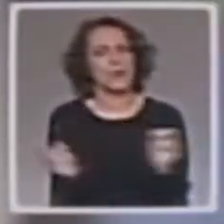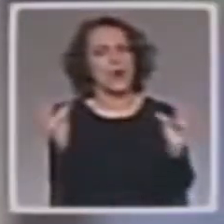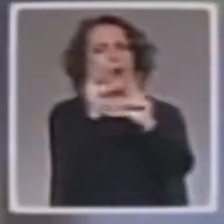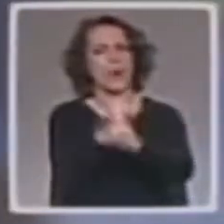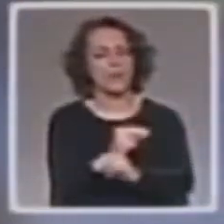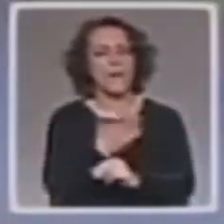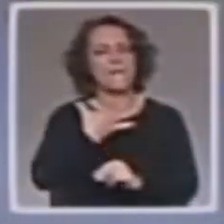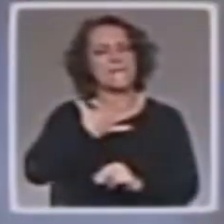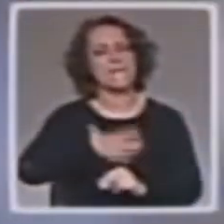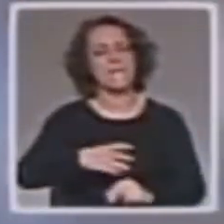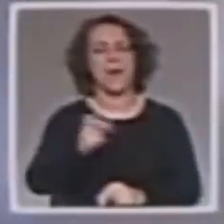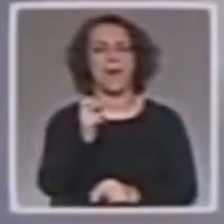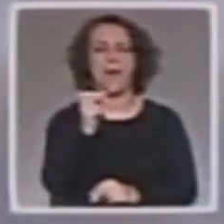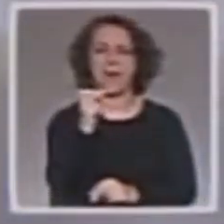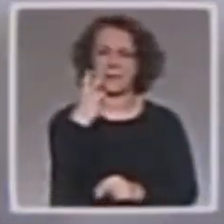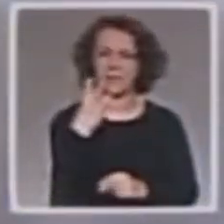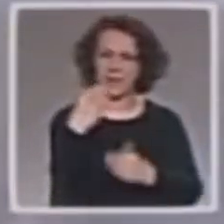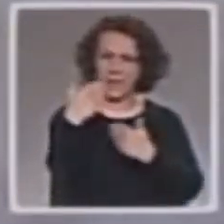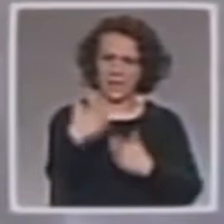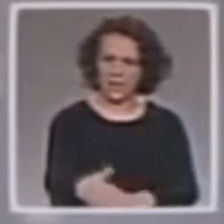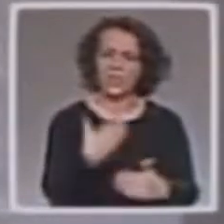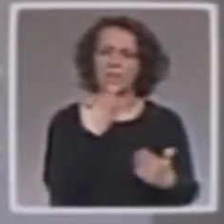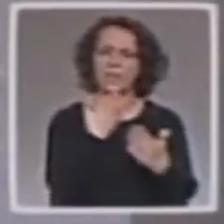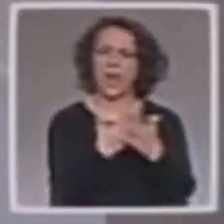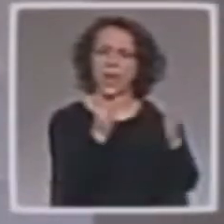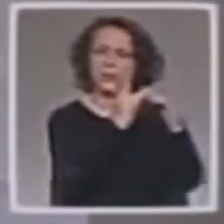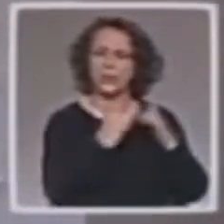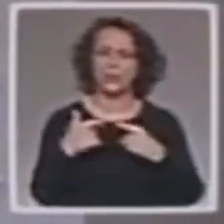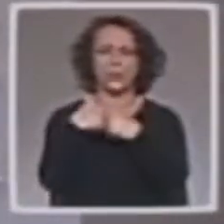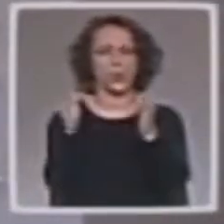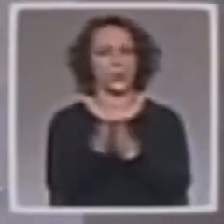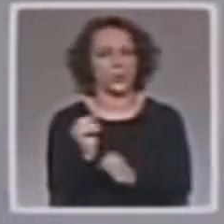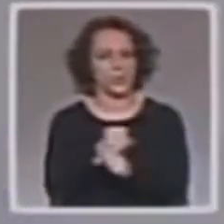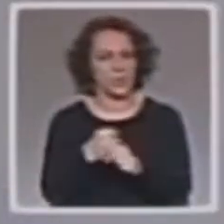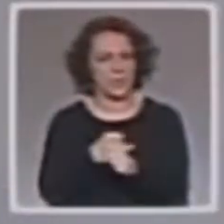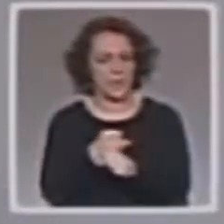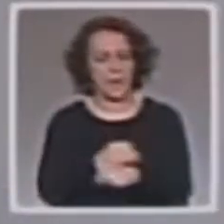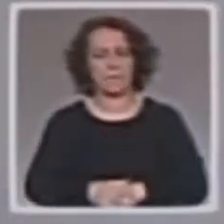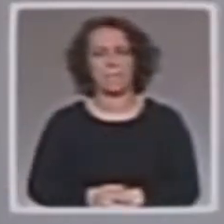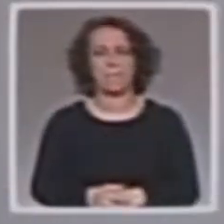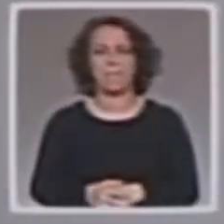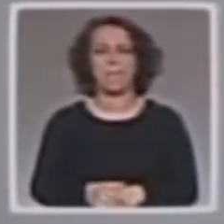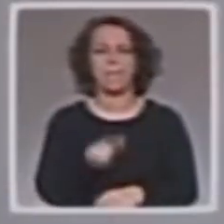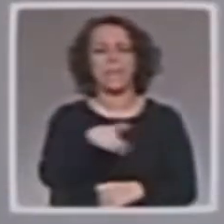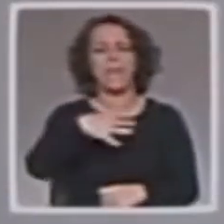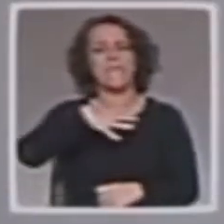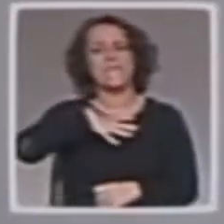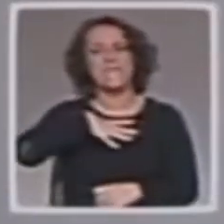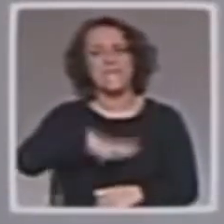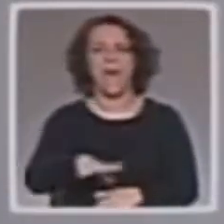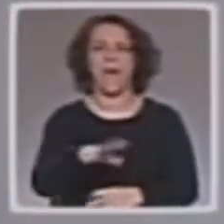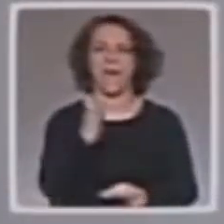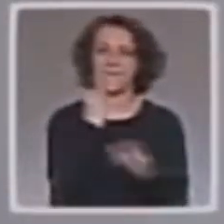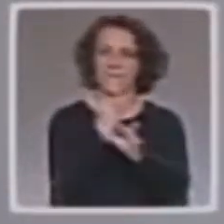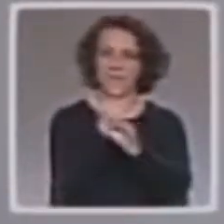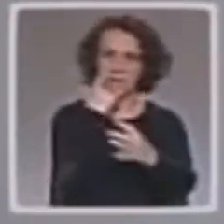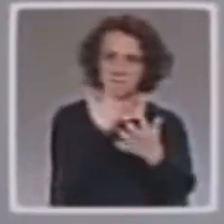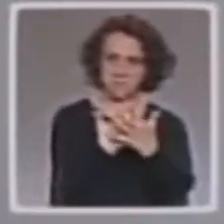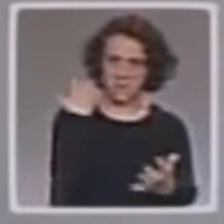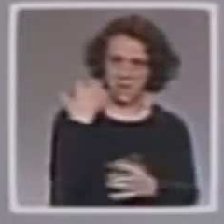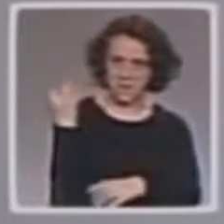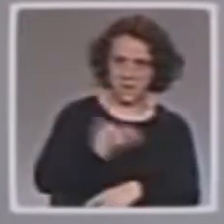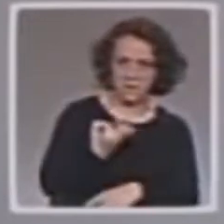num período de 3 edições, ligar todo o arquipélago. Que é uma solução que pretende ser comemorativa, que pretende